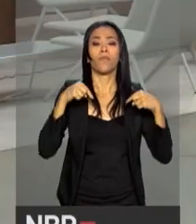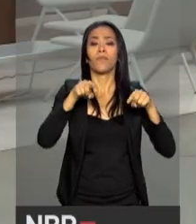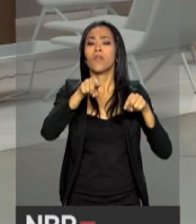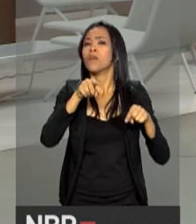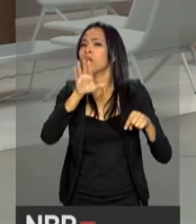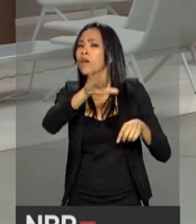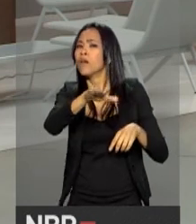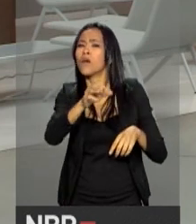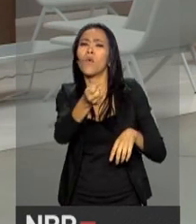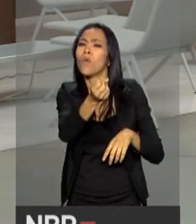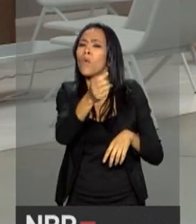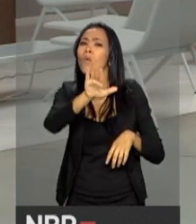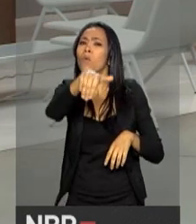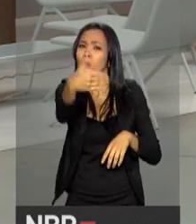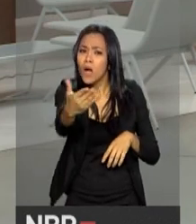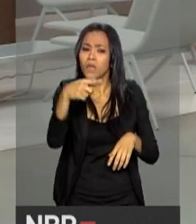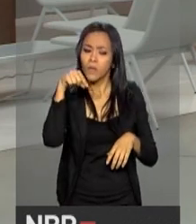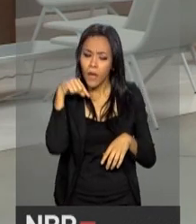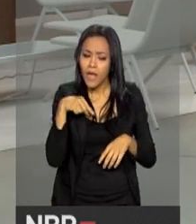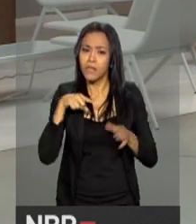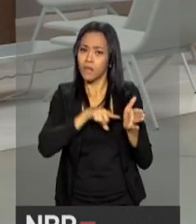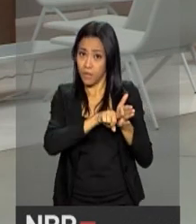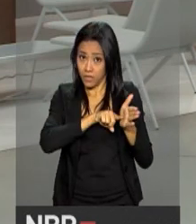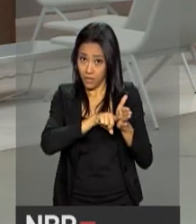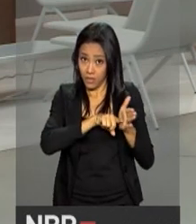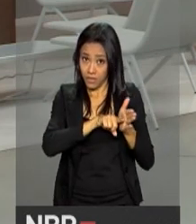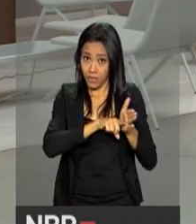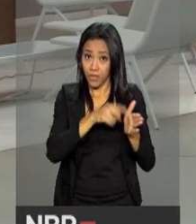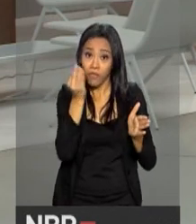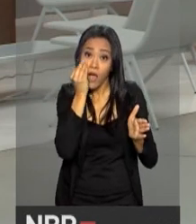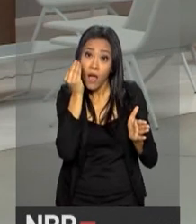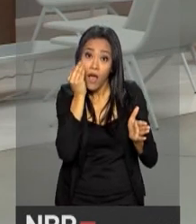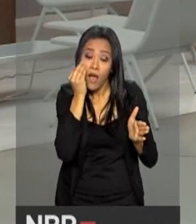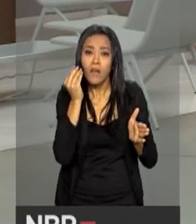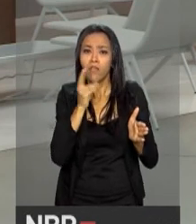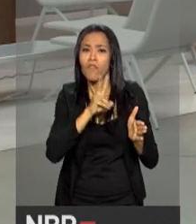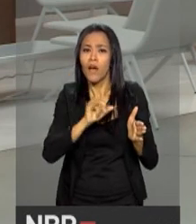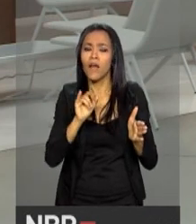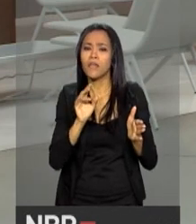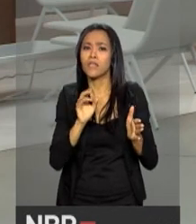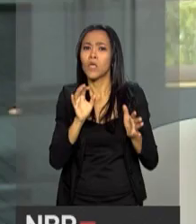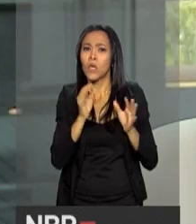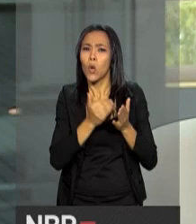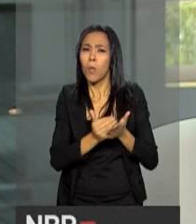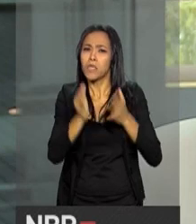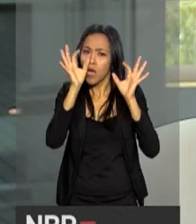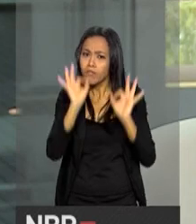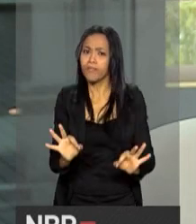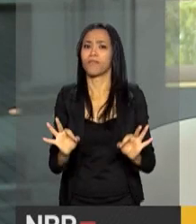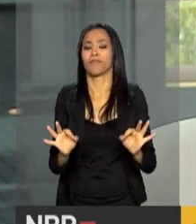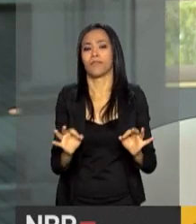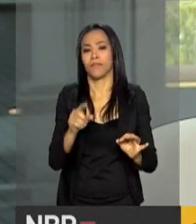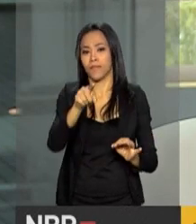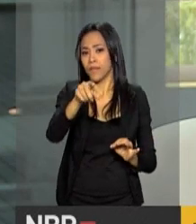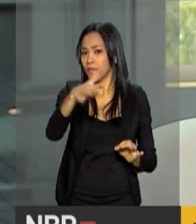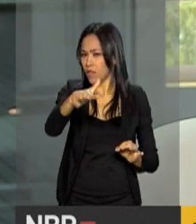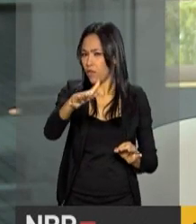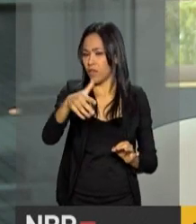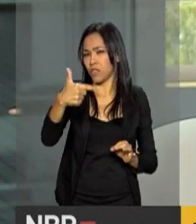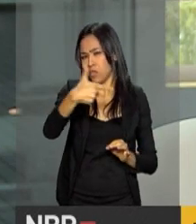essa pesquisa nacional por amostra dos estabelecimentos agropecuários deve começar a valer esperamos que a partir de